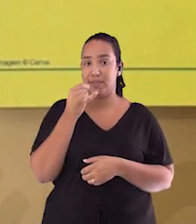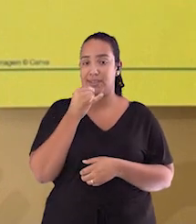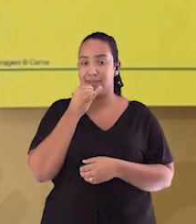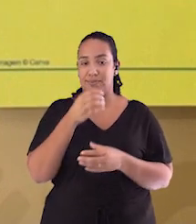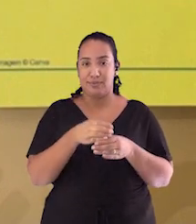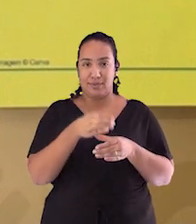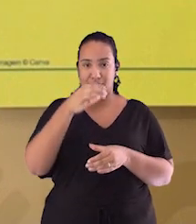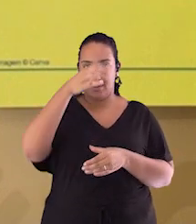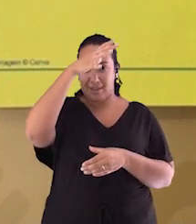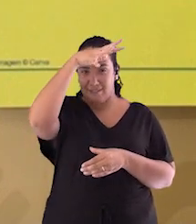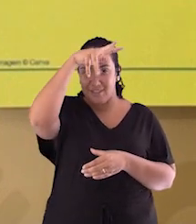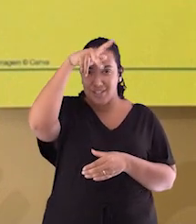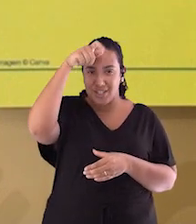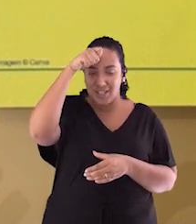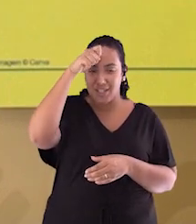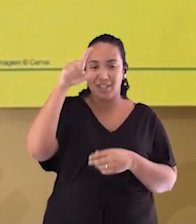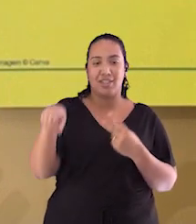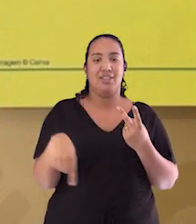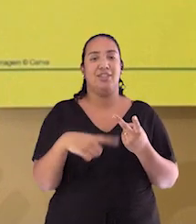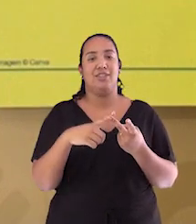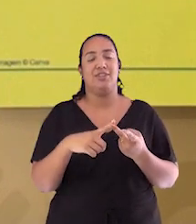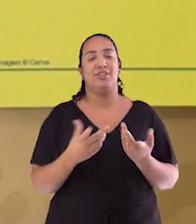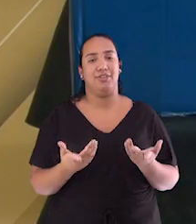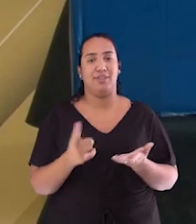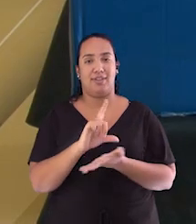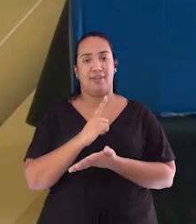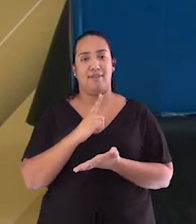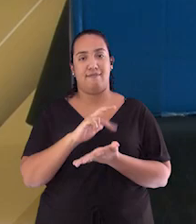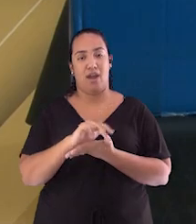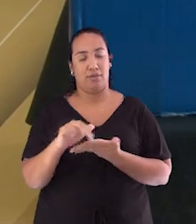latas, clips e prego.